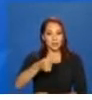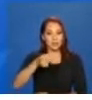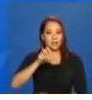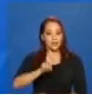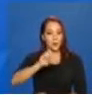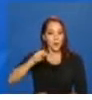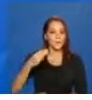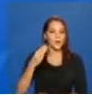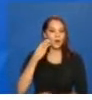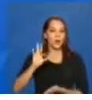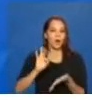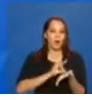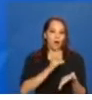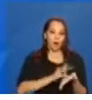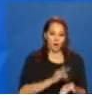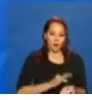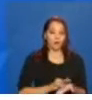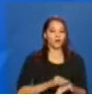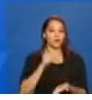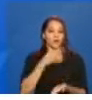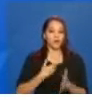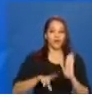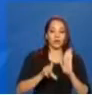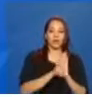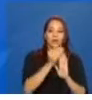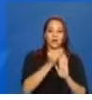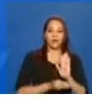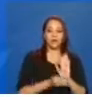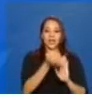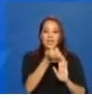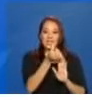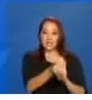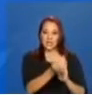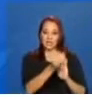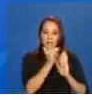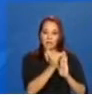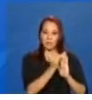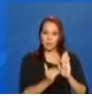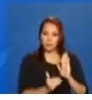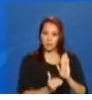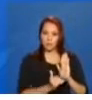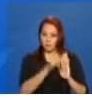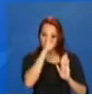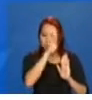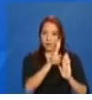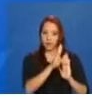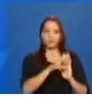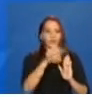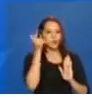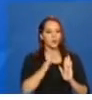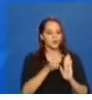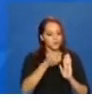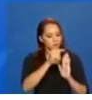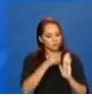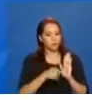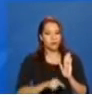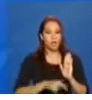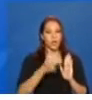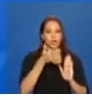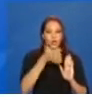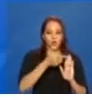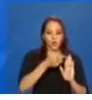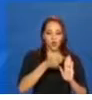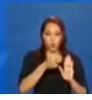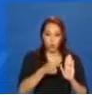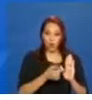de registros. Mas a lei instituiu 6 requisitos básicos para fazer uma checagem. 2 deles